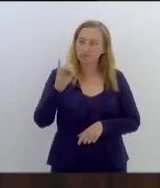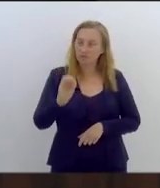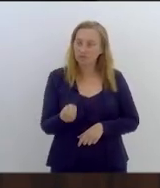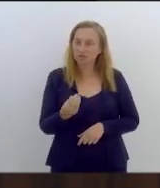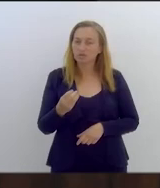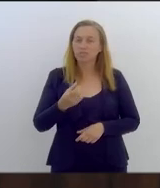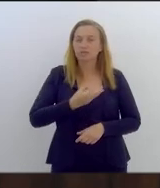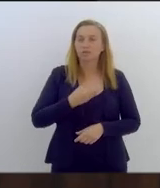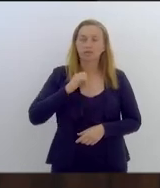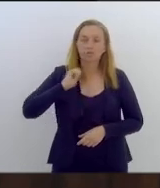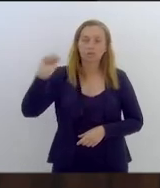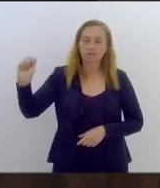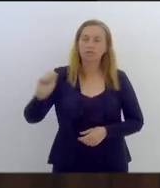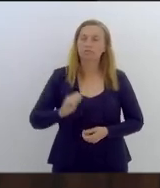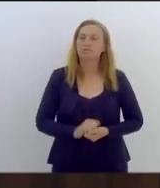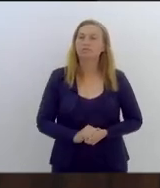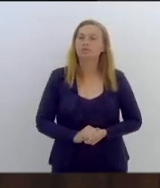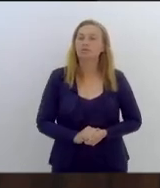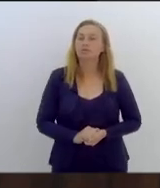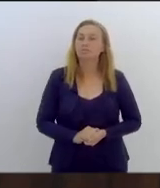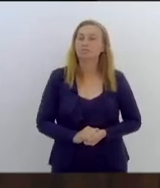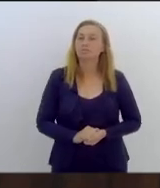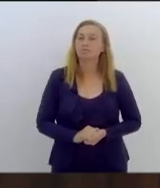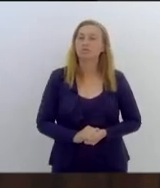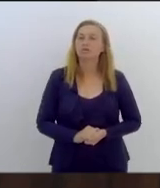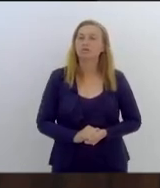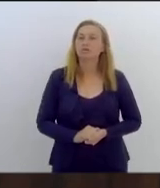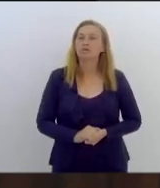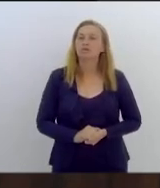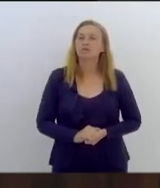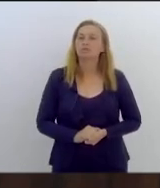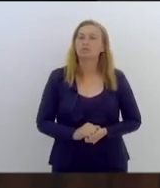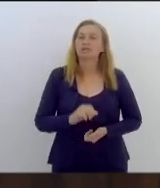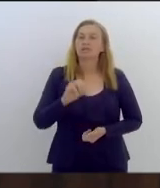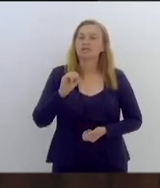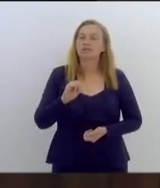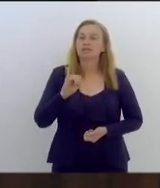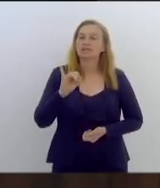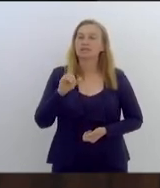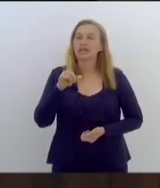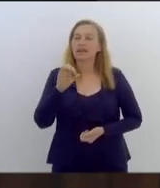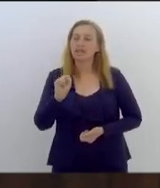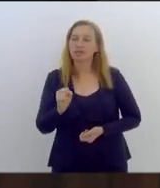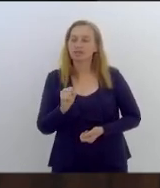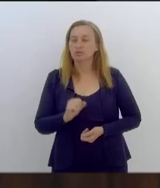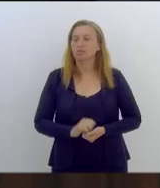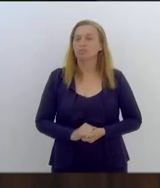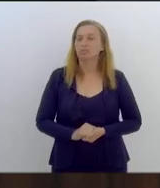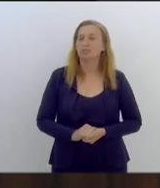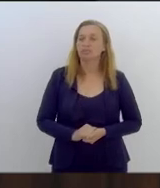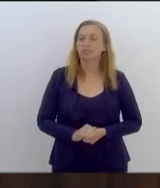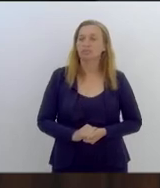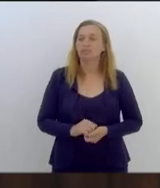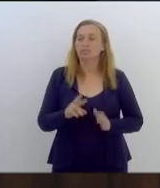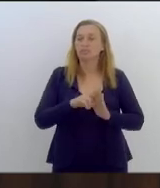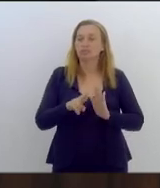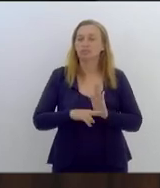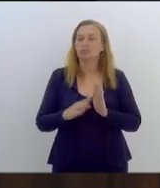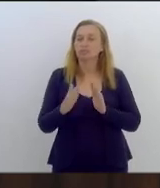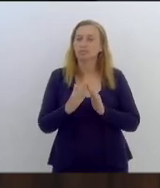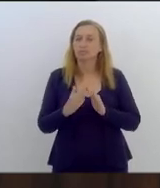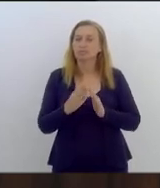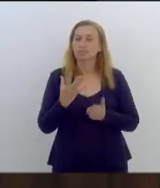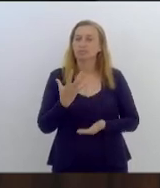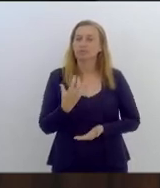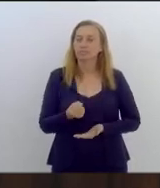Concede medalha Tiradentes, respectivo diploma, ao excelentíssimo senhor Silésio Luiz Coelho. Parecido da Comissão de Normas Internas e Proporções